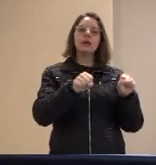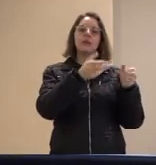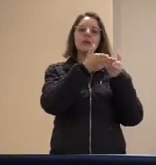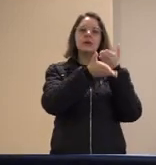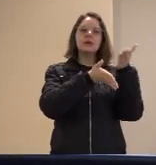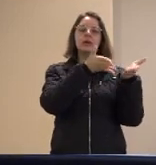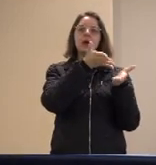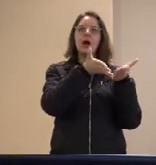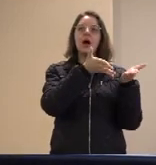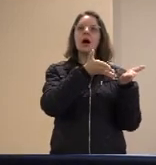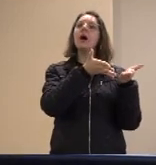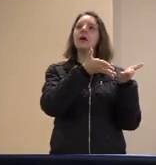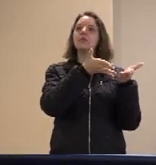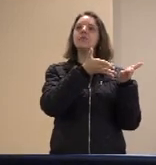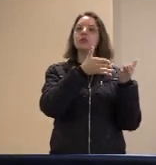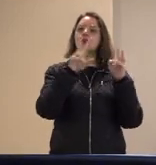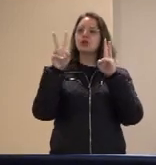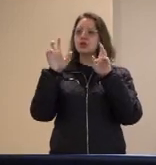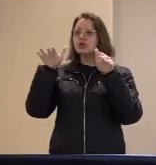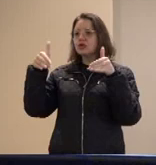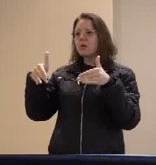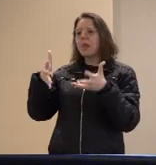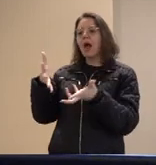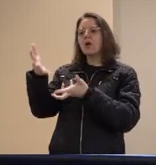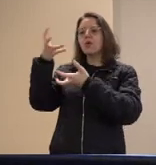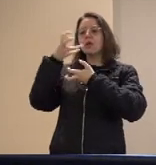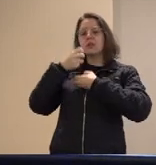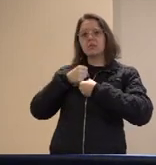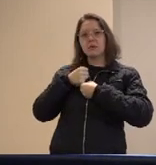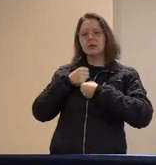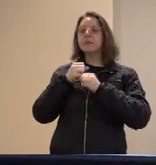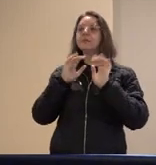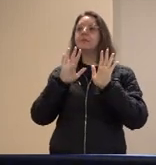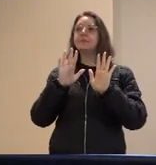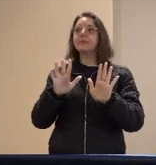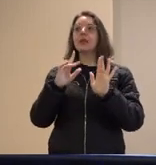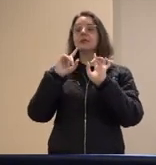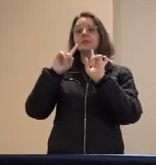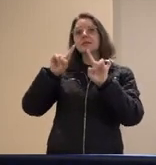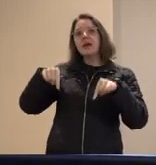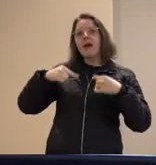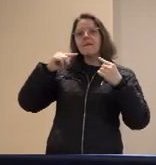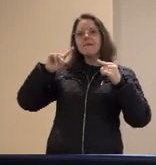de acolhimento, um desafio que não se esgotou a partir de